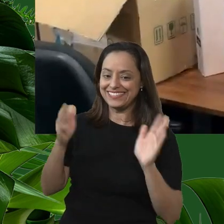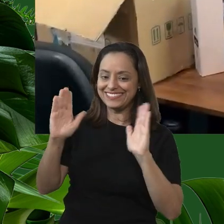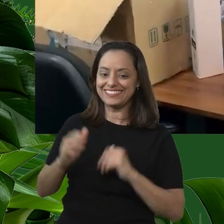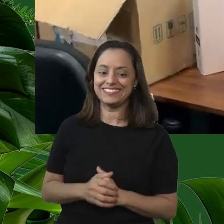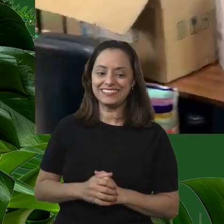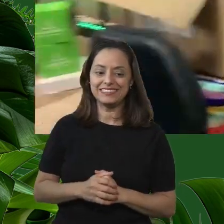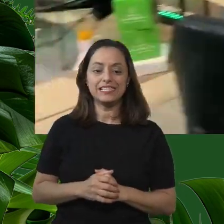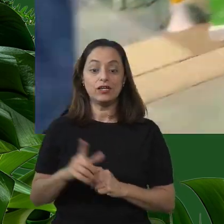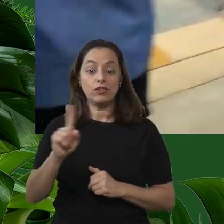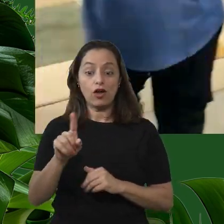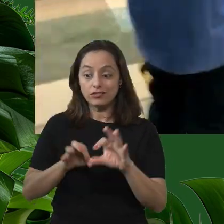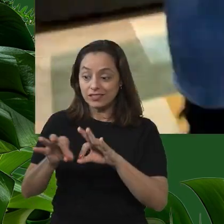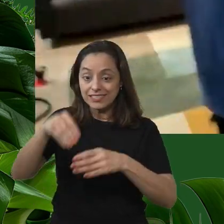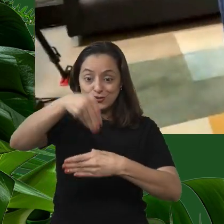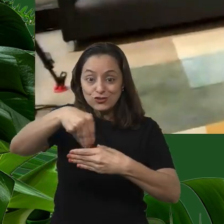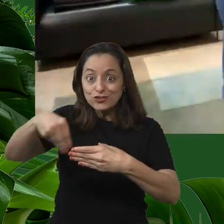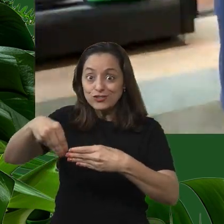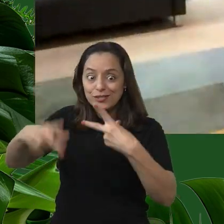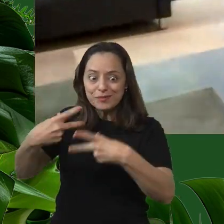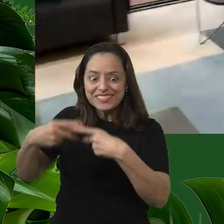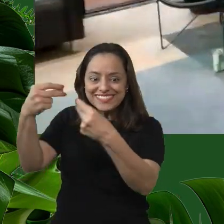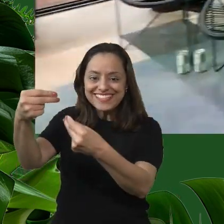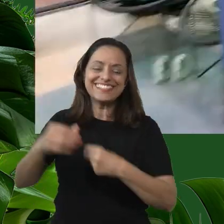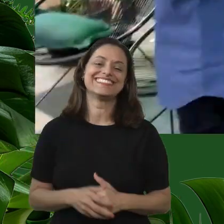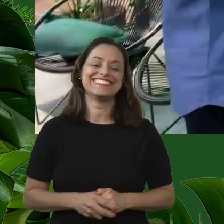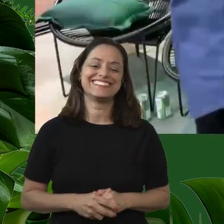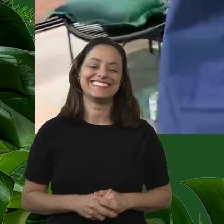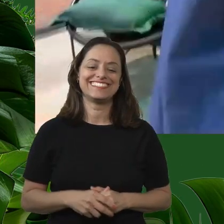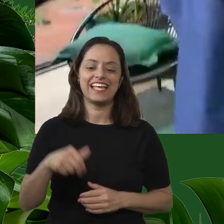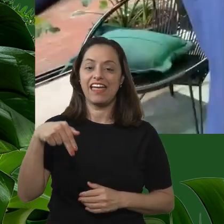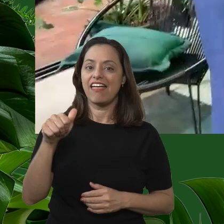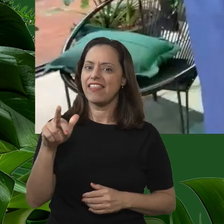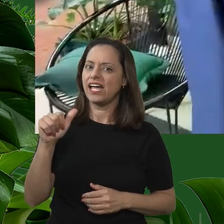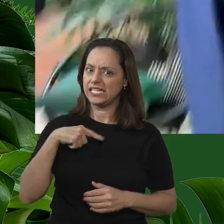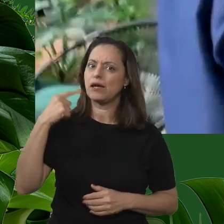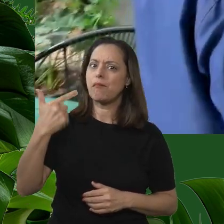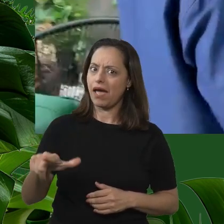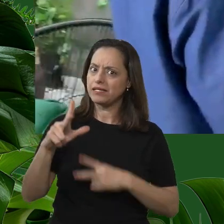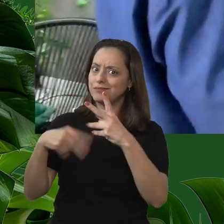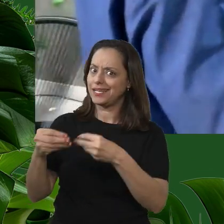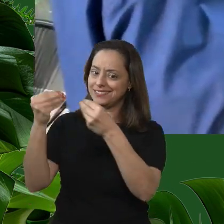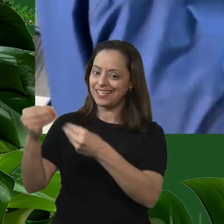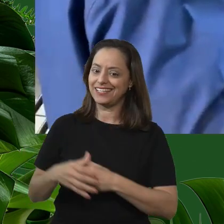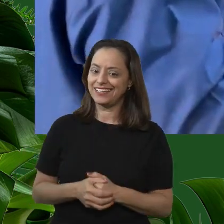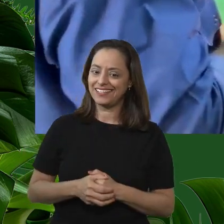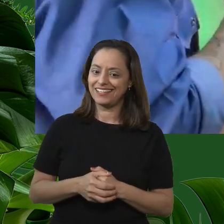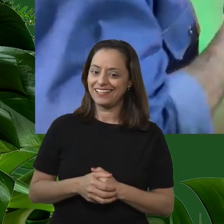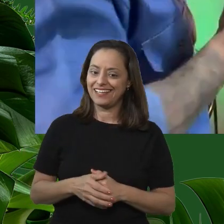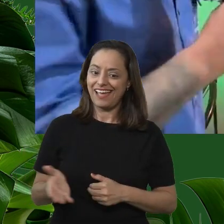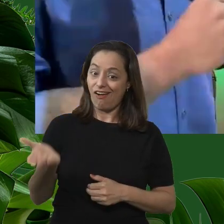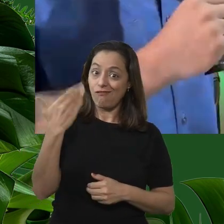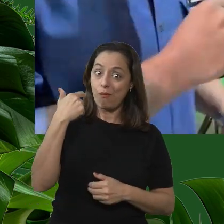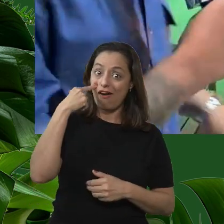tá falando para mostrar os kits aqui, são os kits. Nara, tem mais kit pro pessoal? Tem mais kit. Vamos abrir